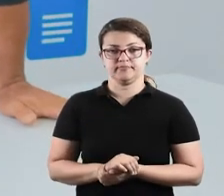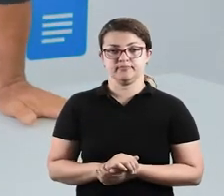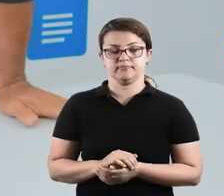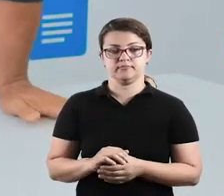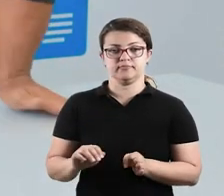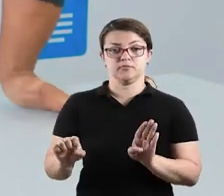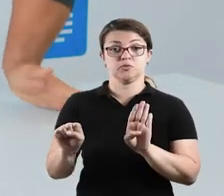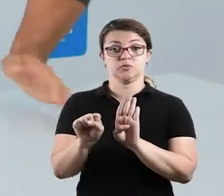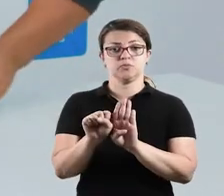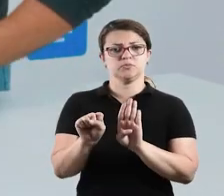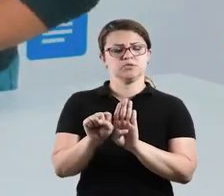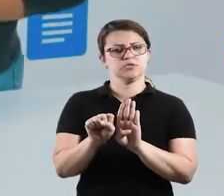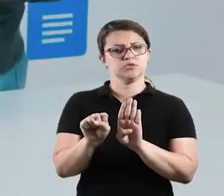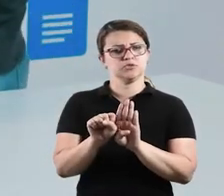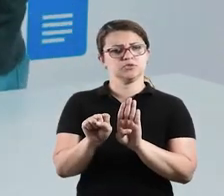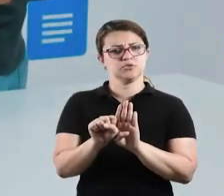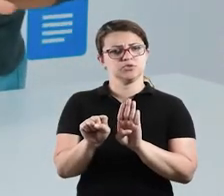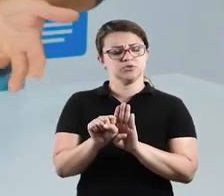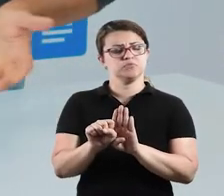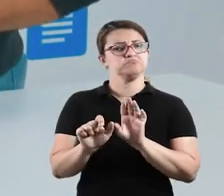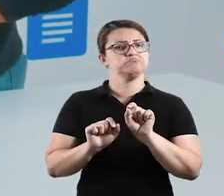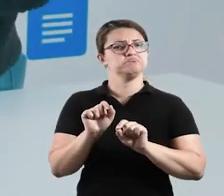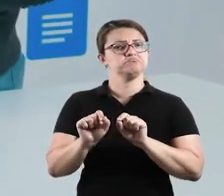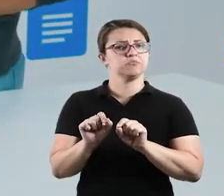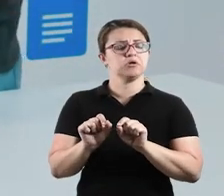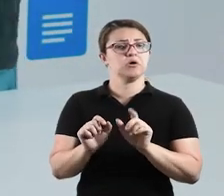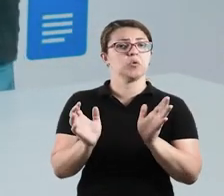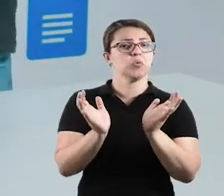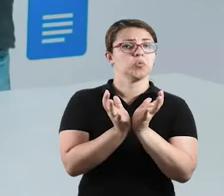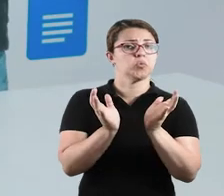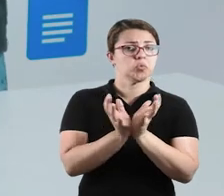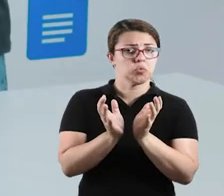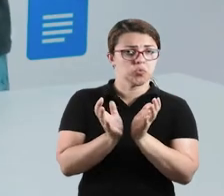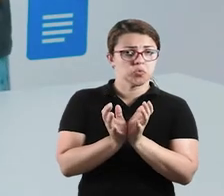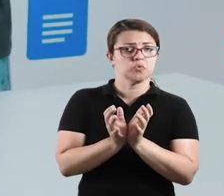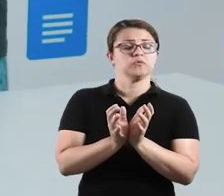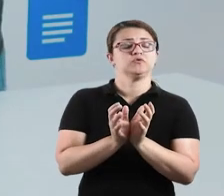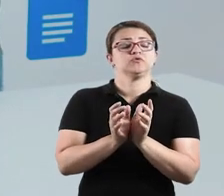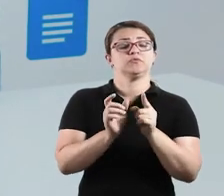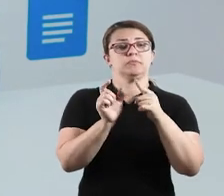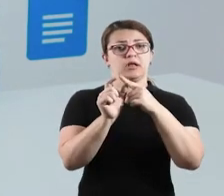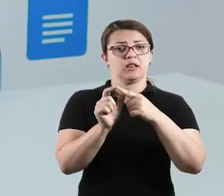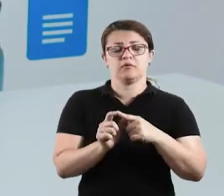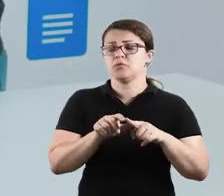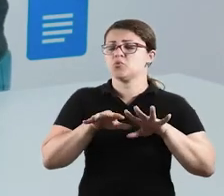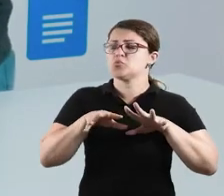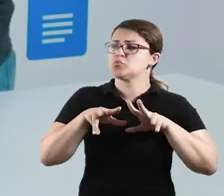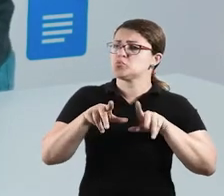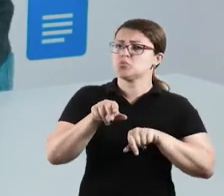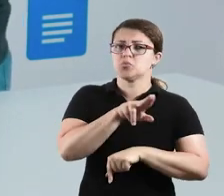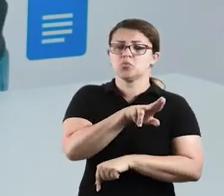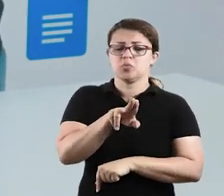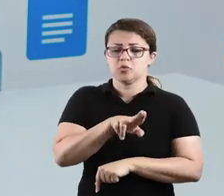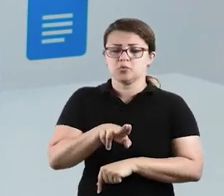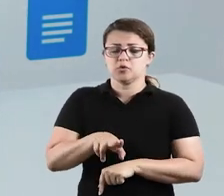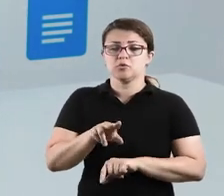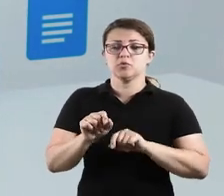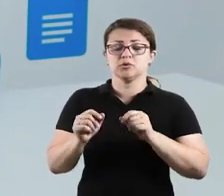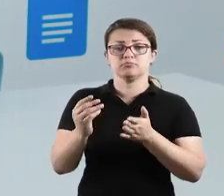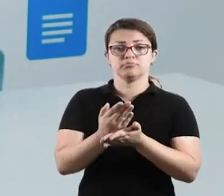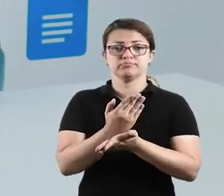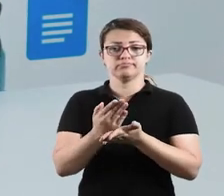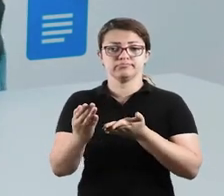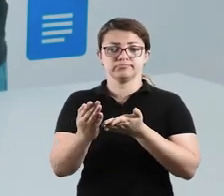substantivos. O que é substantivo? É uma classe de palavras que dá nome a tudo quanto é coisa. A questão é que a gente subdivide